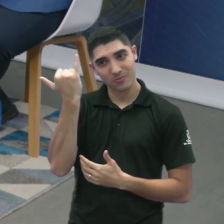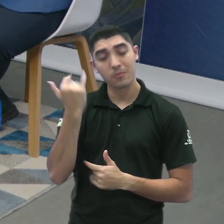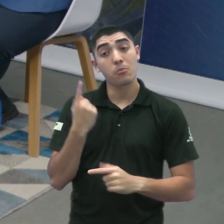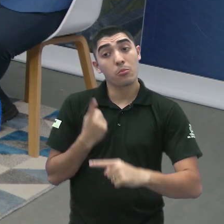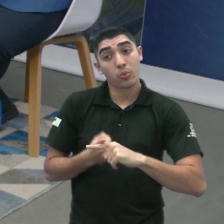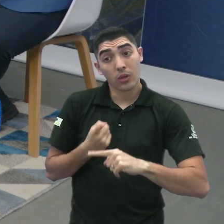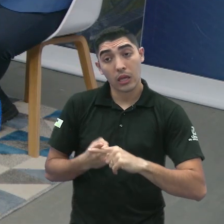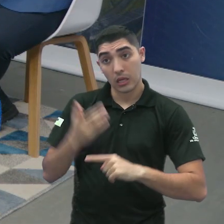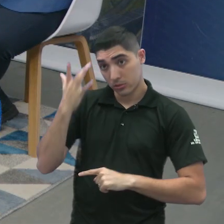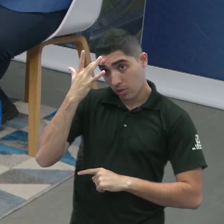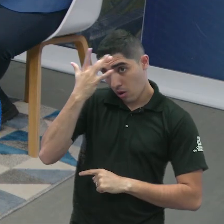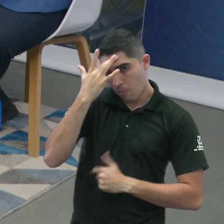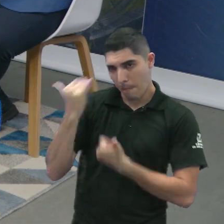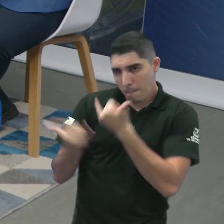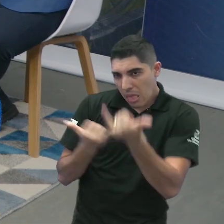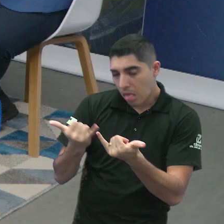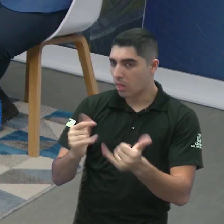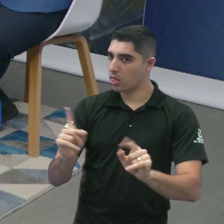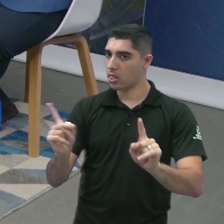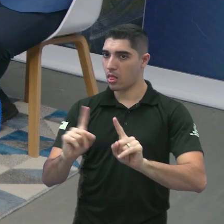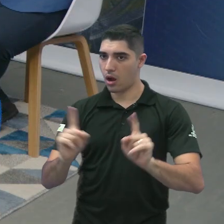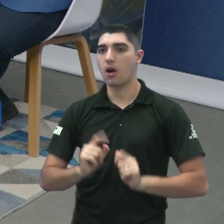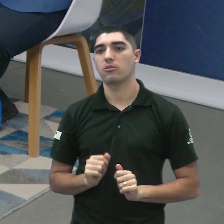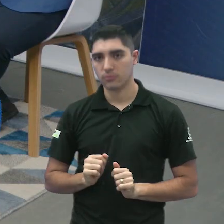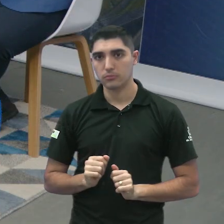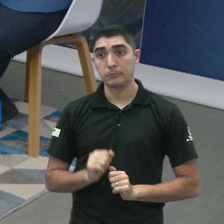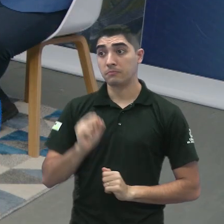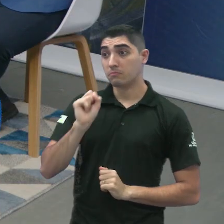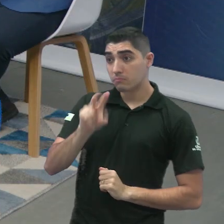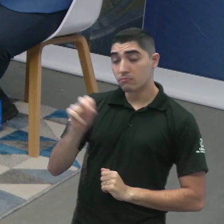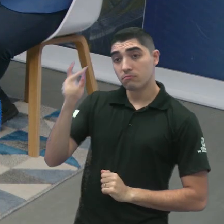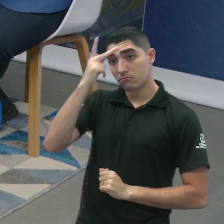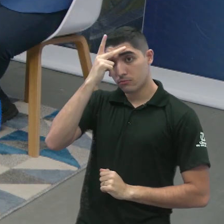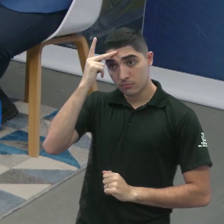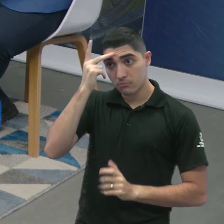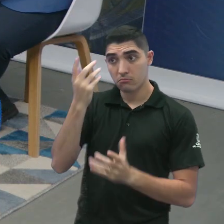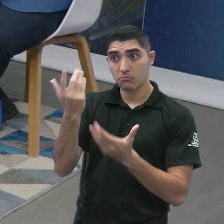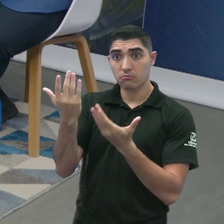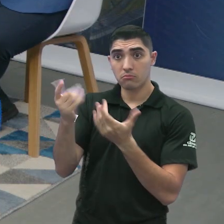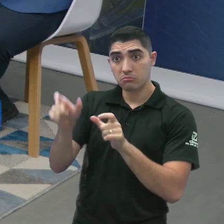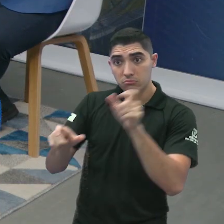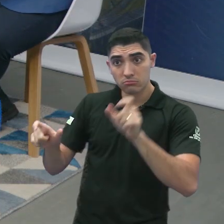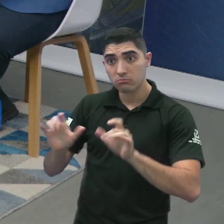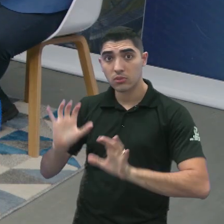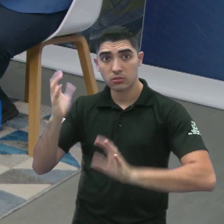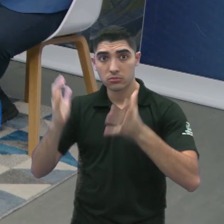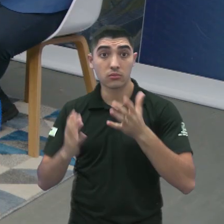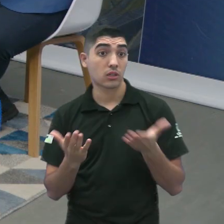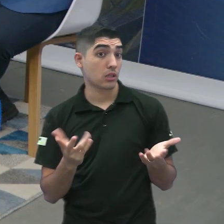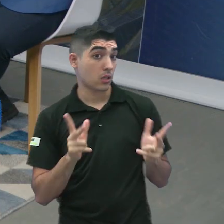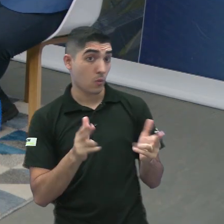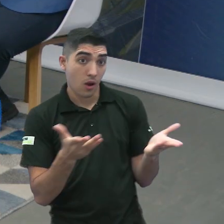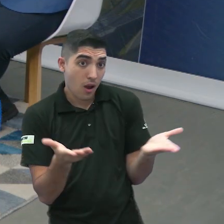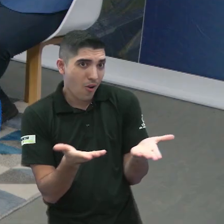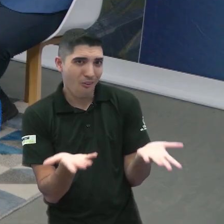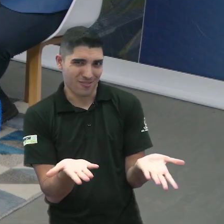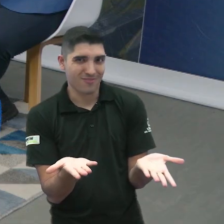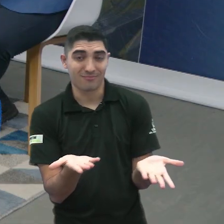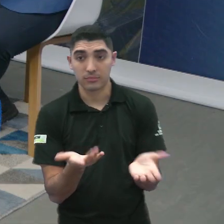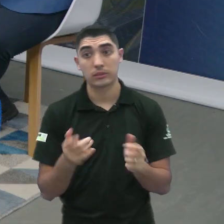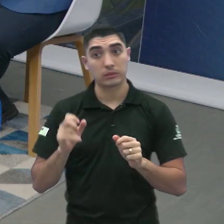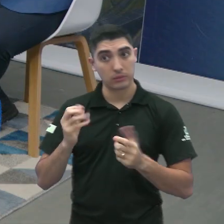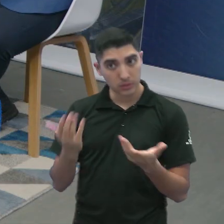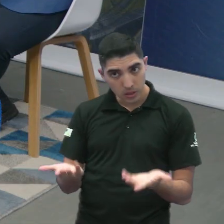saúde mental não é brincadeira, não. A gente vê muitas pessoas fazendo besteira, né? Pensando acabou de acontecer agora. Né? Então, a gente